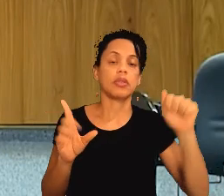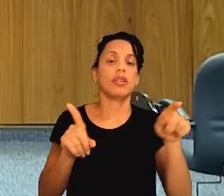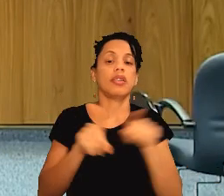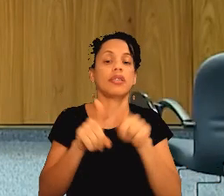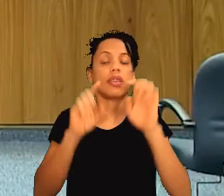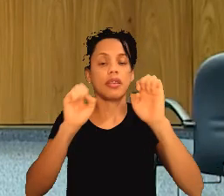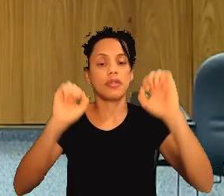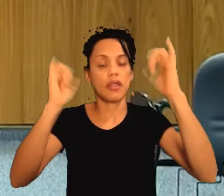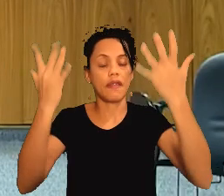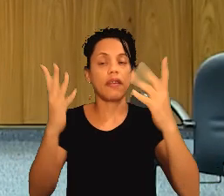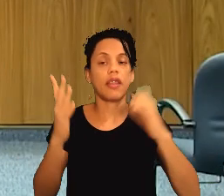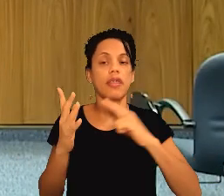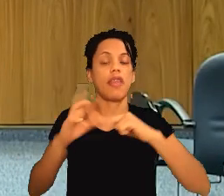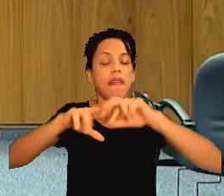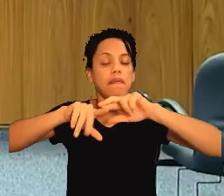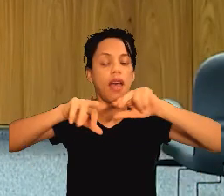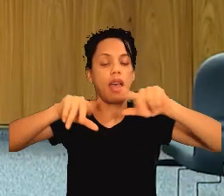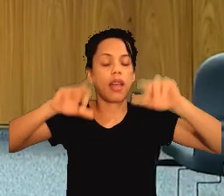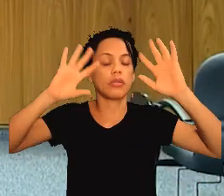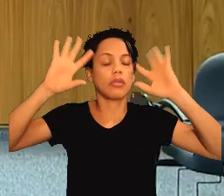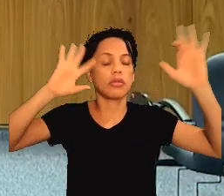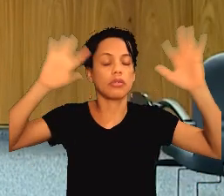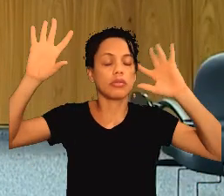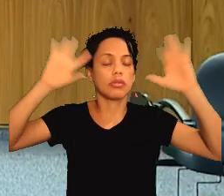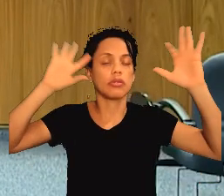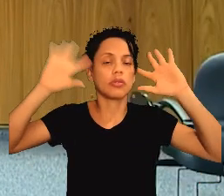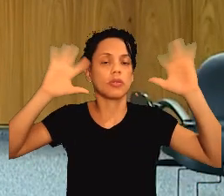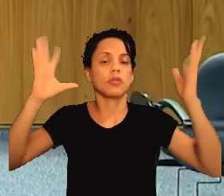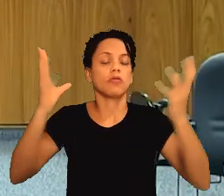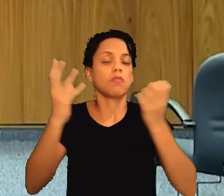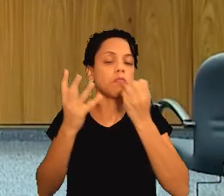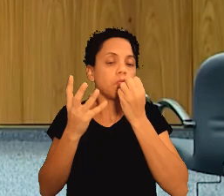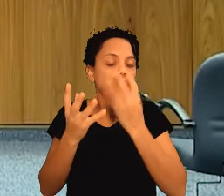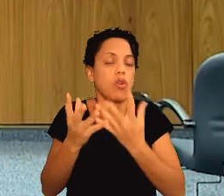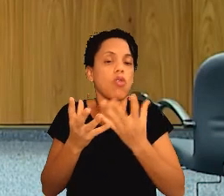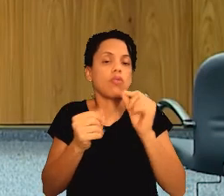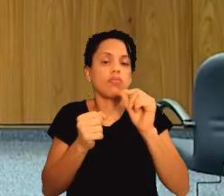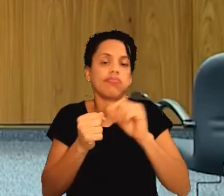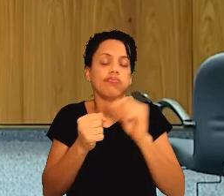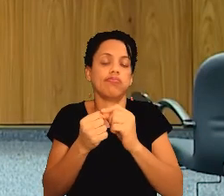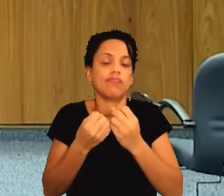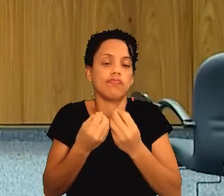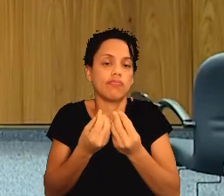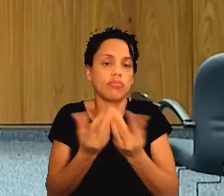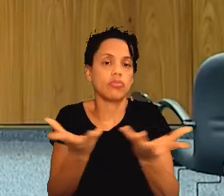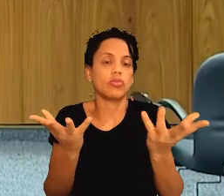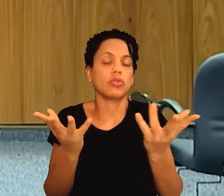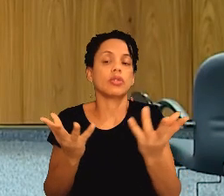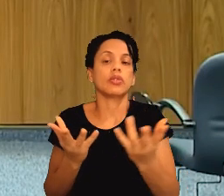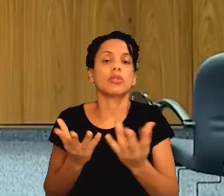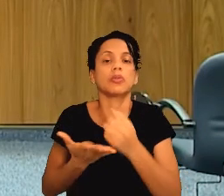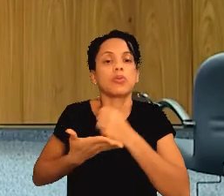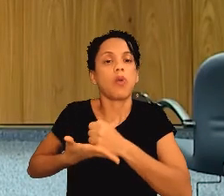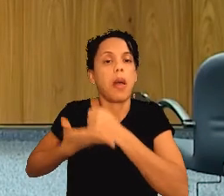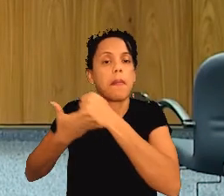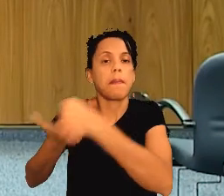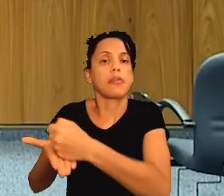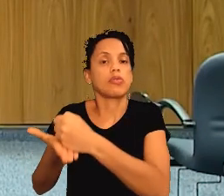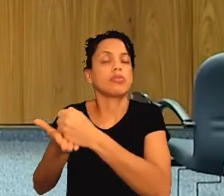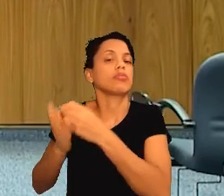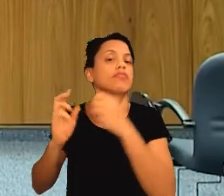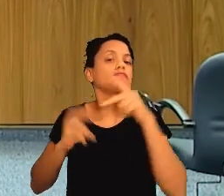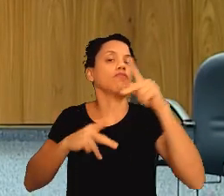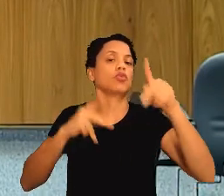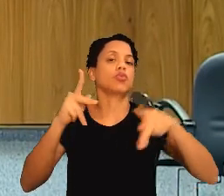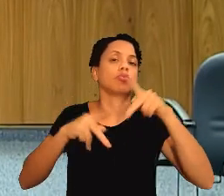renda várias reflexões e muitos frutos em favor dos